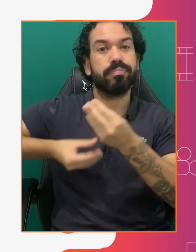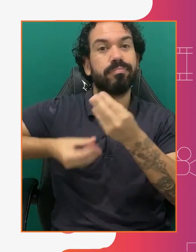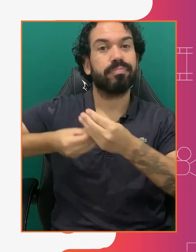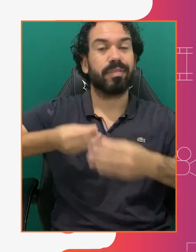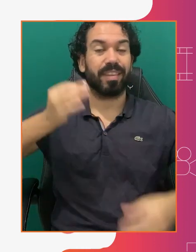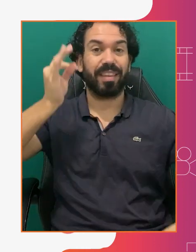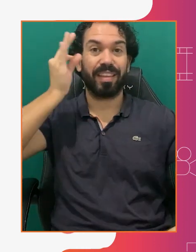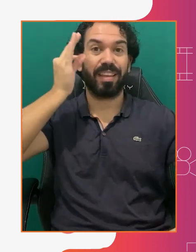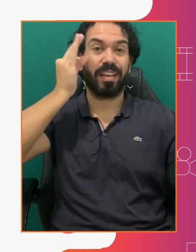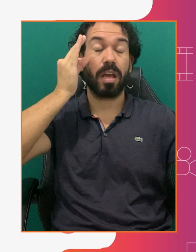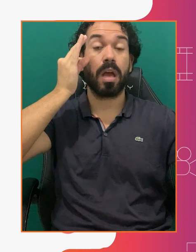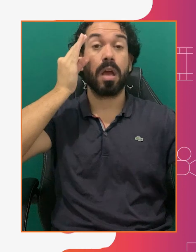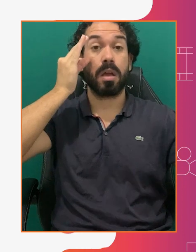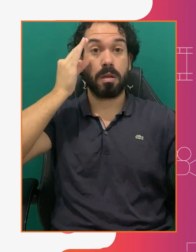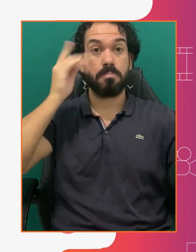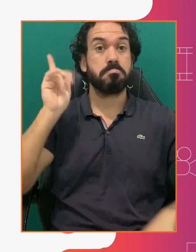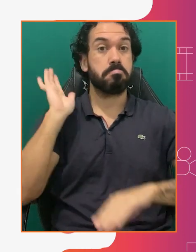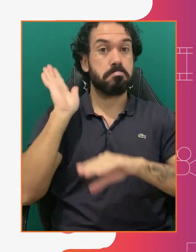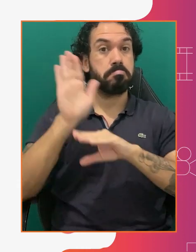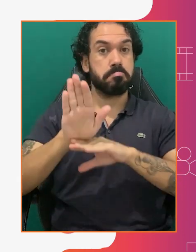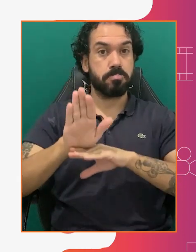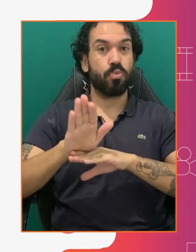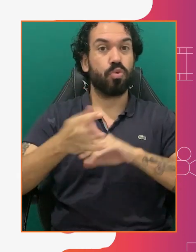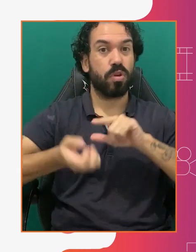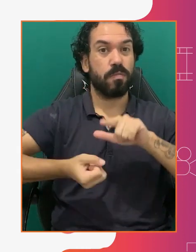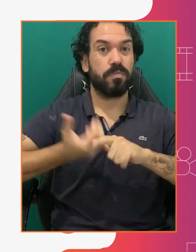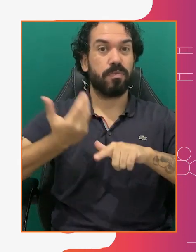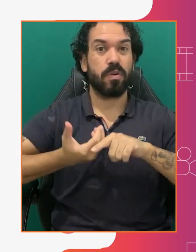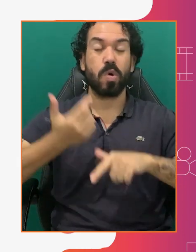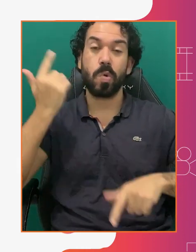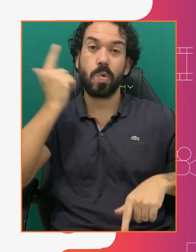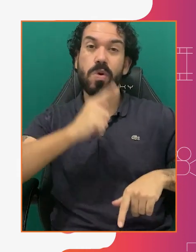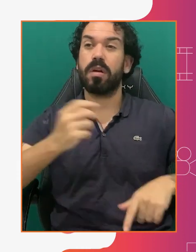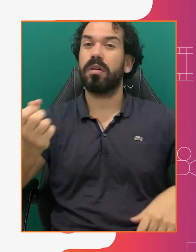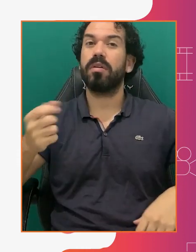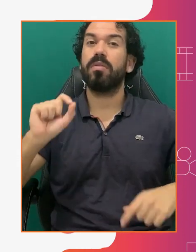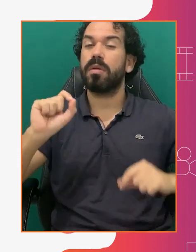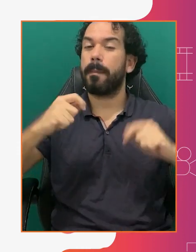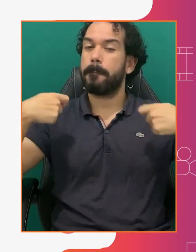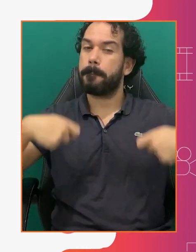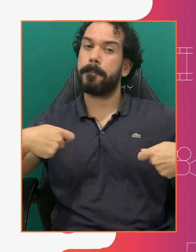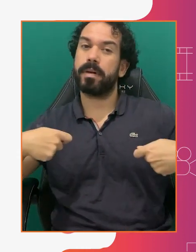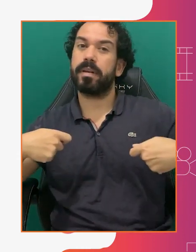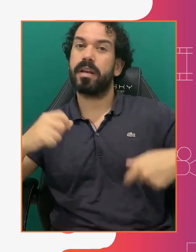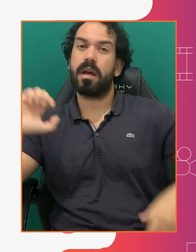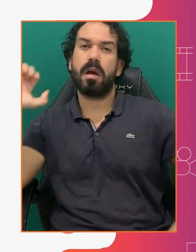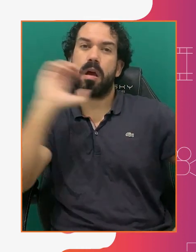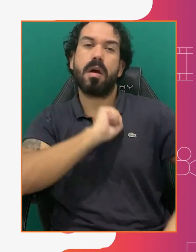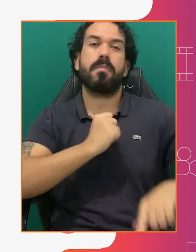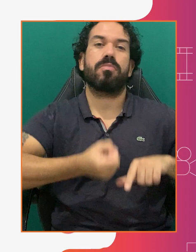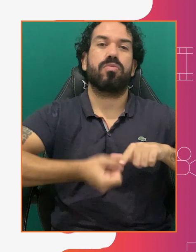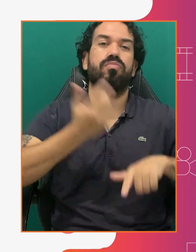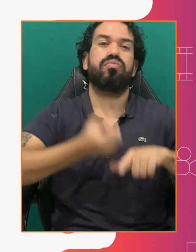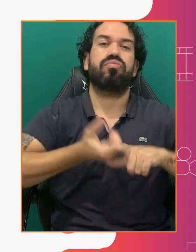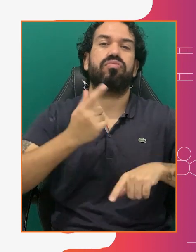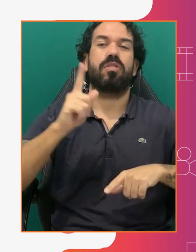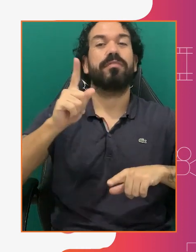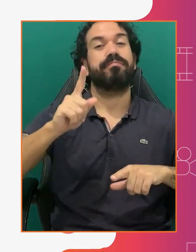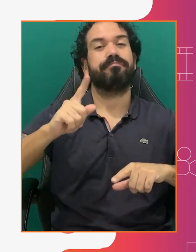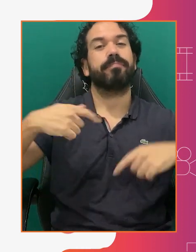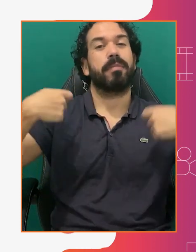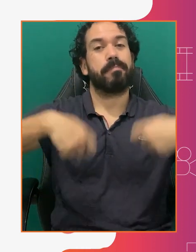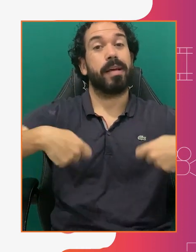incorporados na técnica, e isso favorecia a produção, alcançando as novas exigências de rápida produção do